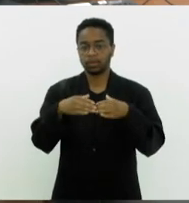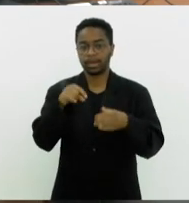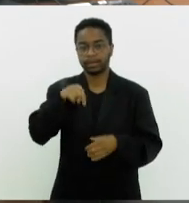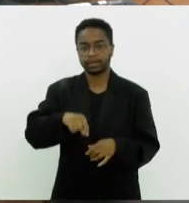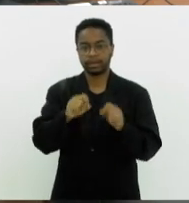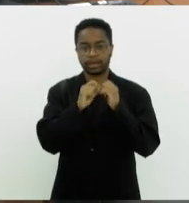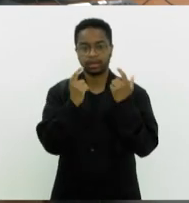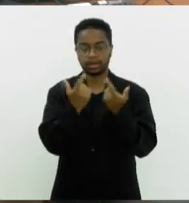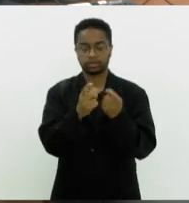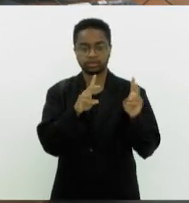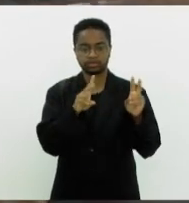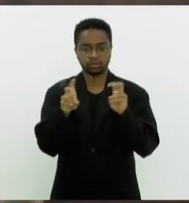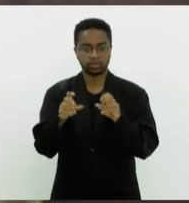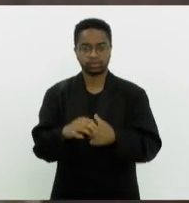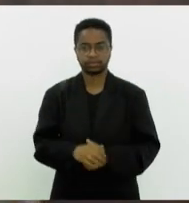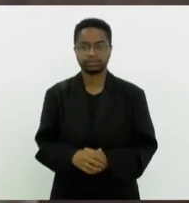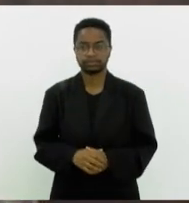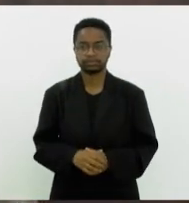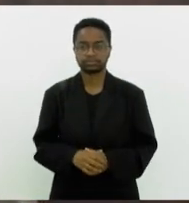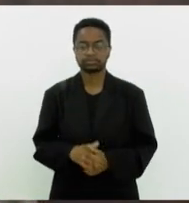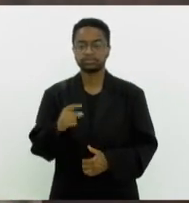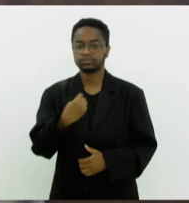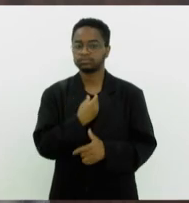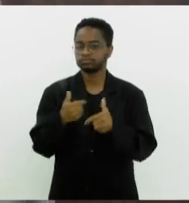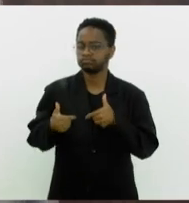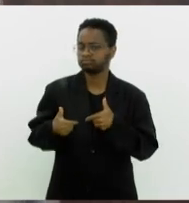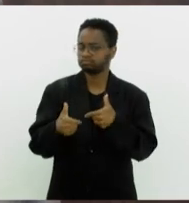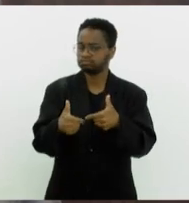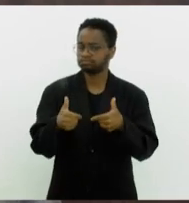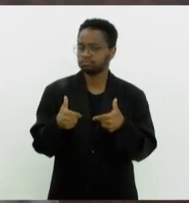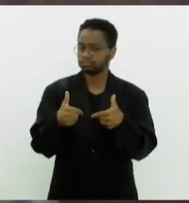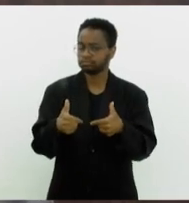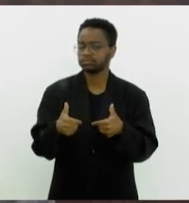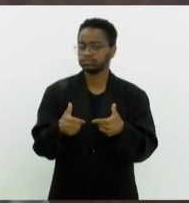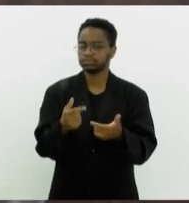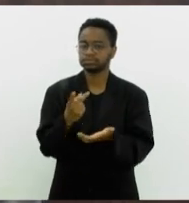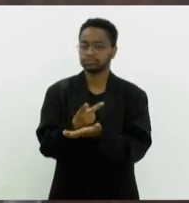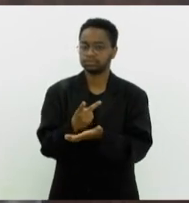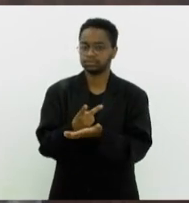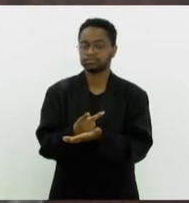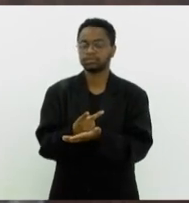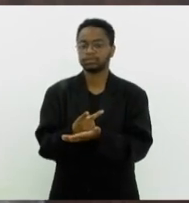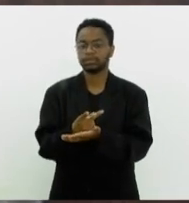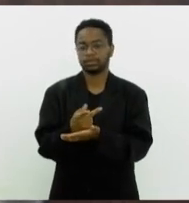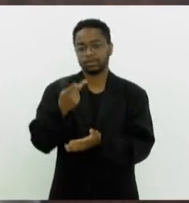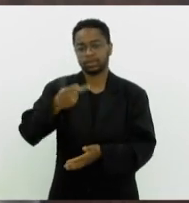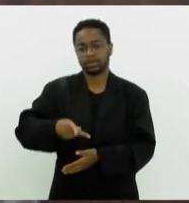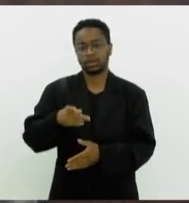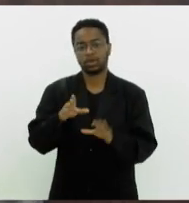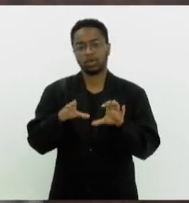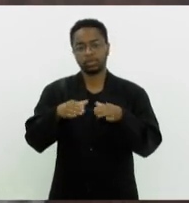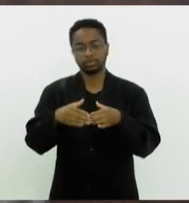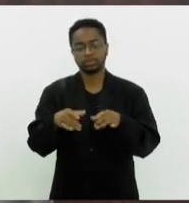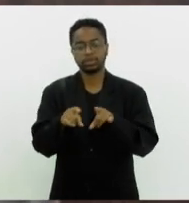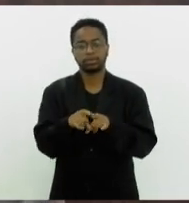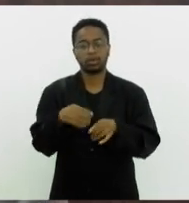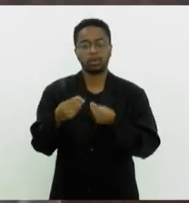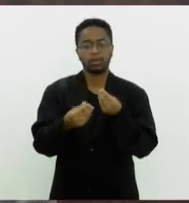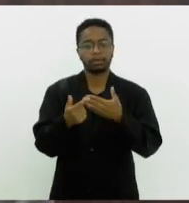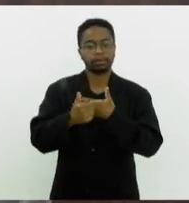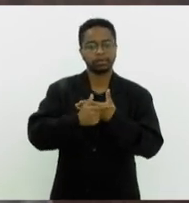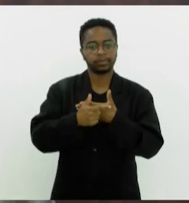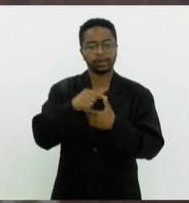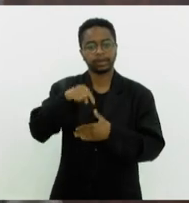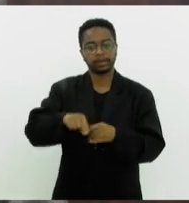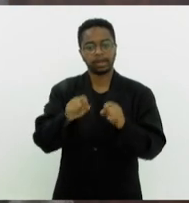LERJ sobre o tema. A gente tem atuado muito forte no que cabe à comissão, no que cabe o papel da Assembleia Legislativa, que